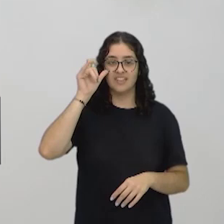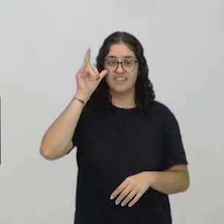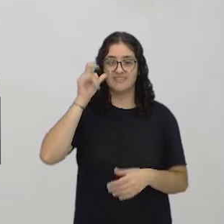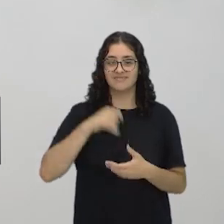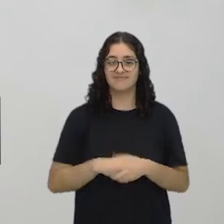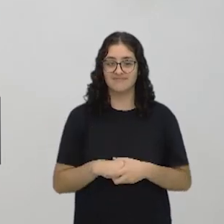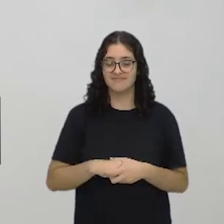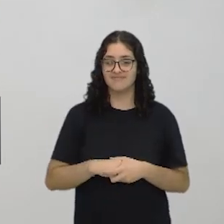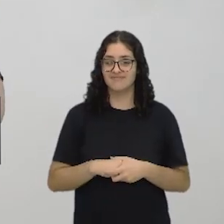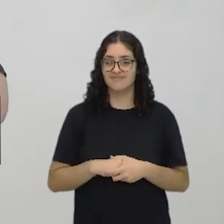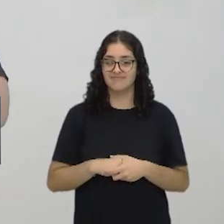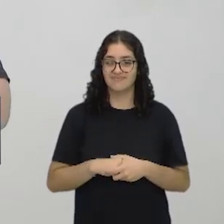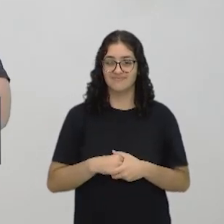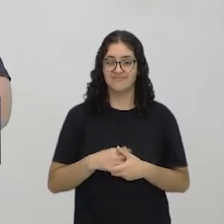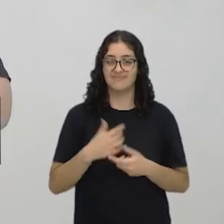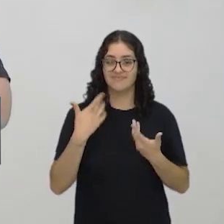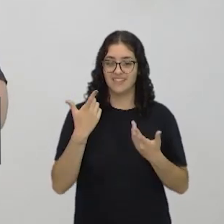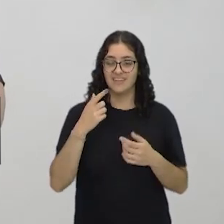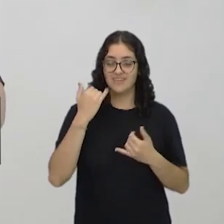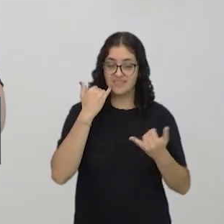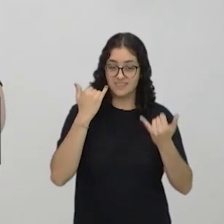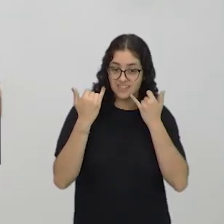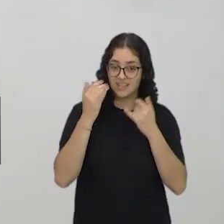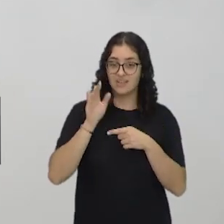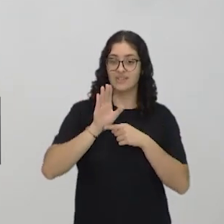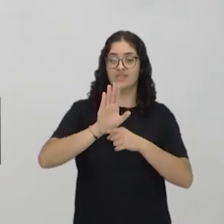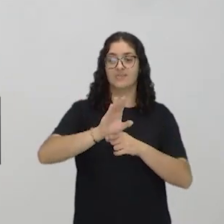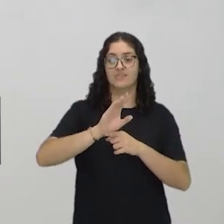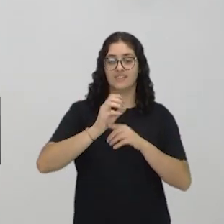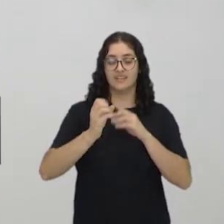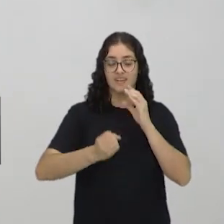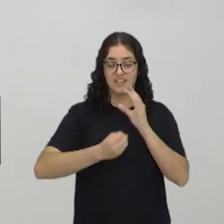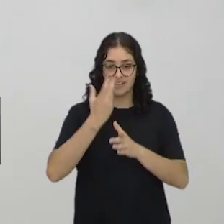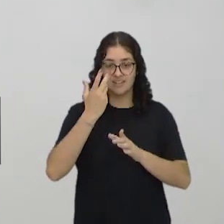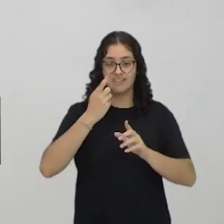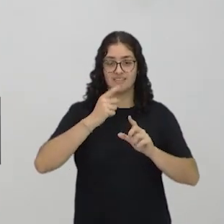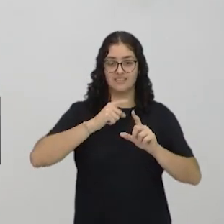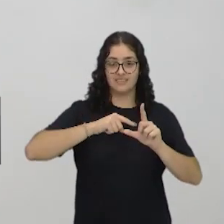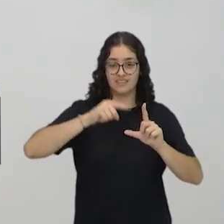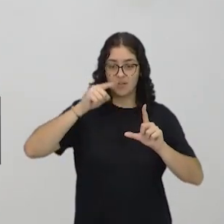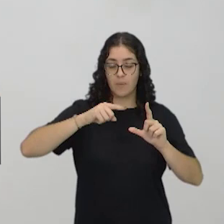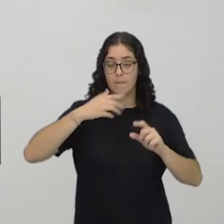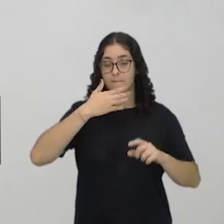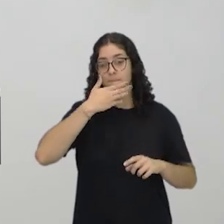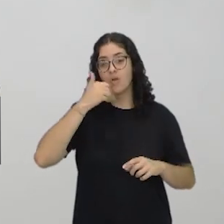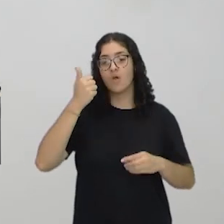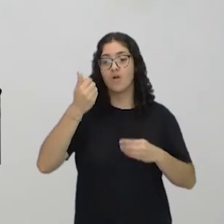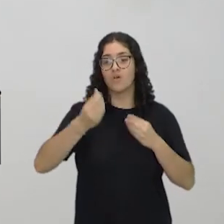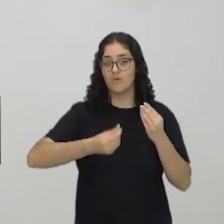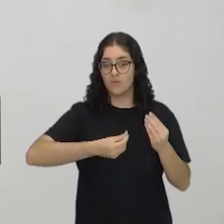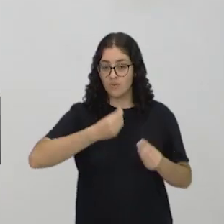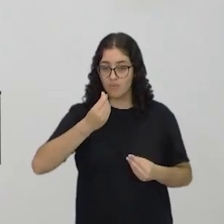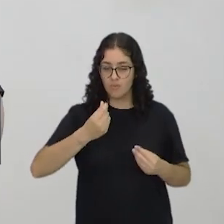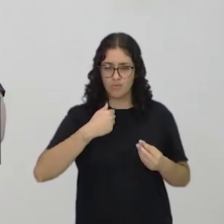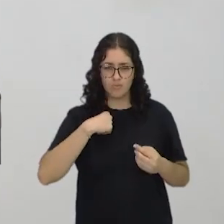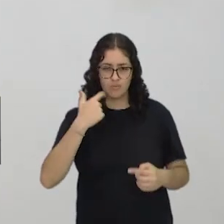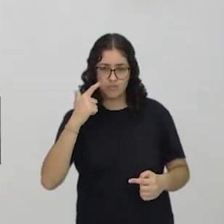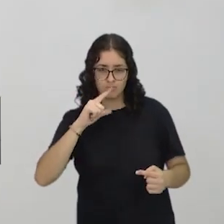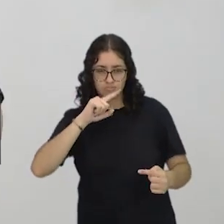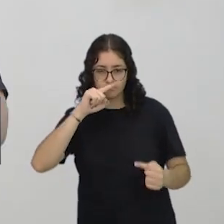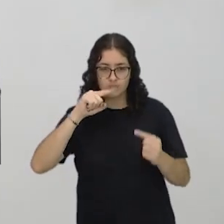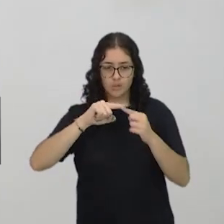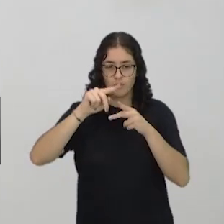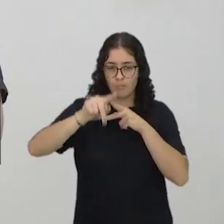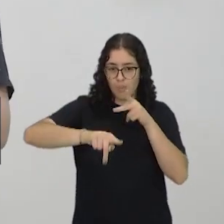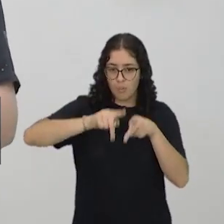coleta de dado que vai me ajudar a criar as estatísticas para poder melhorar. O que eu preciso melhorar para atingir outro